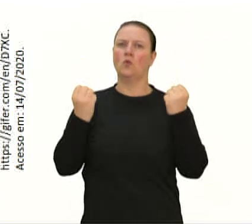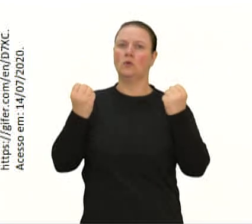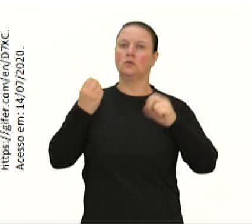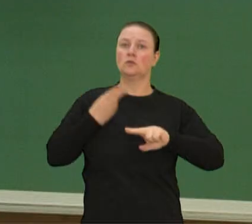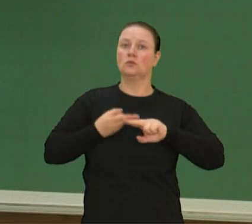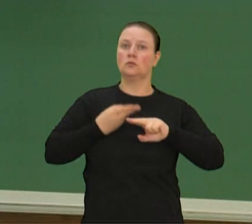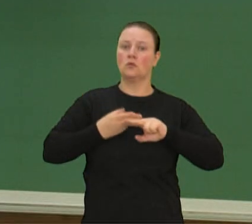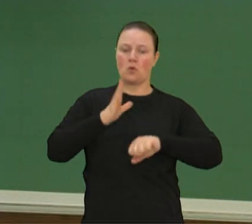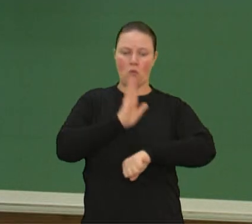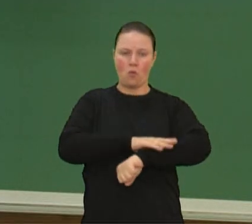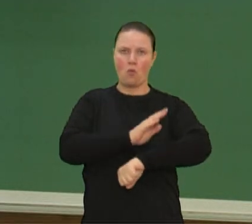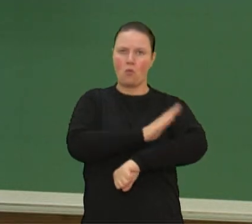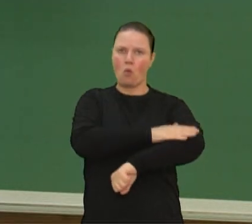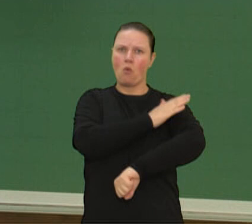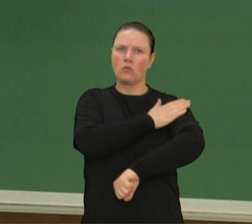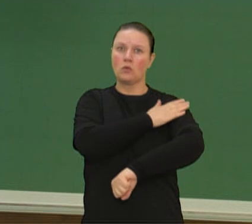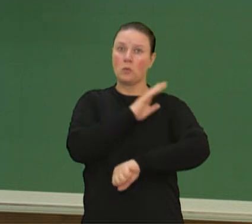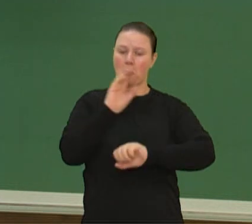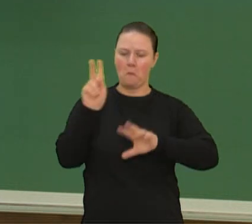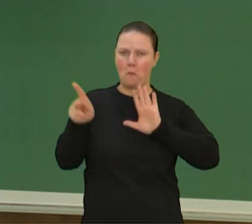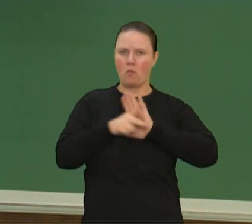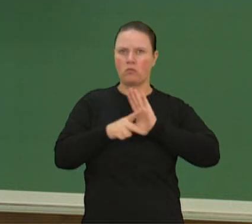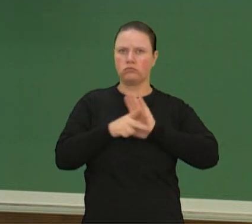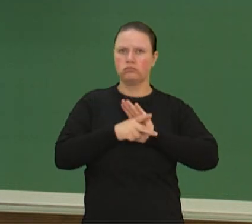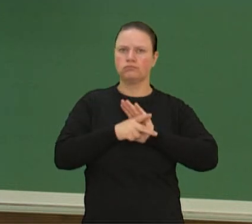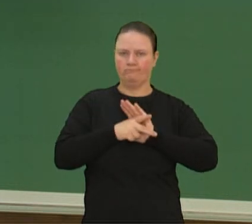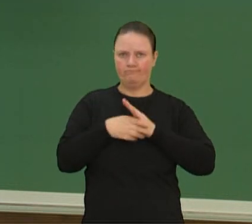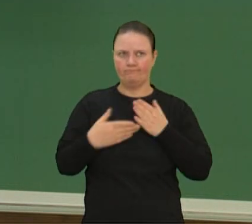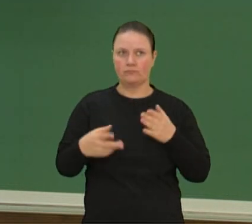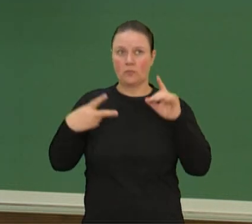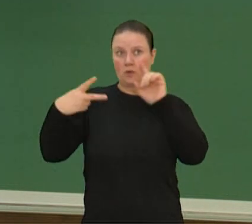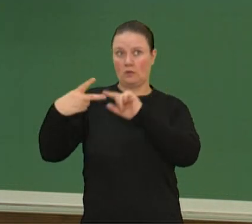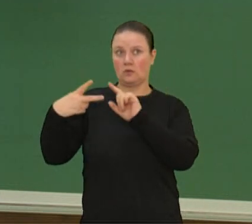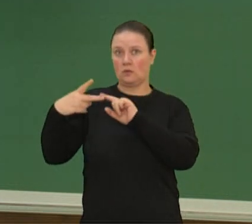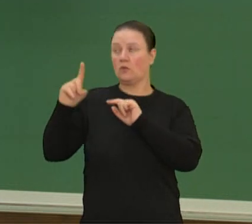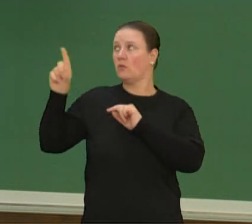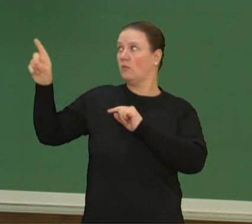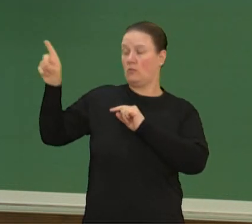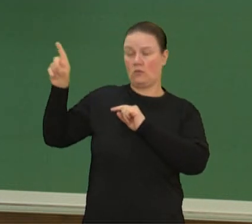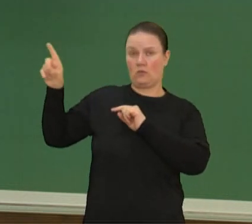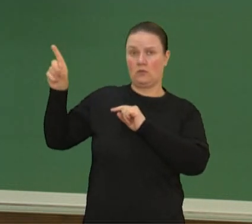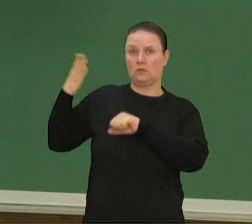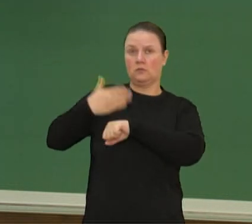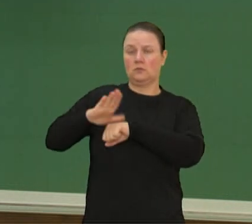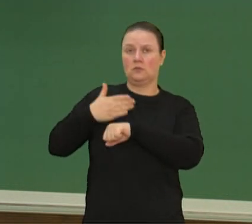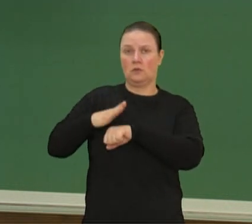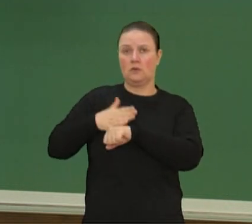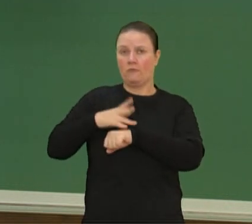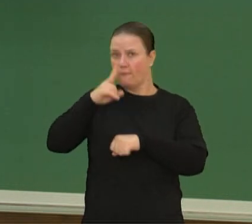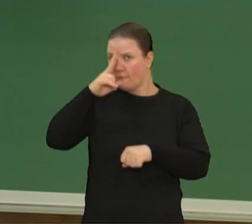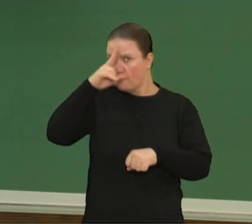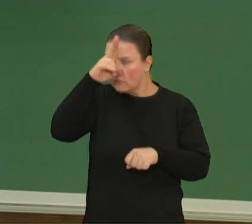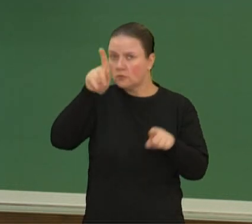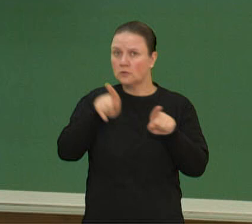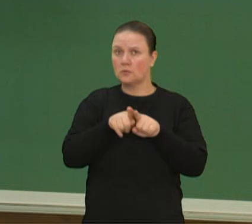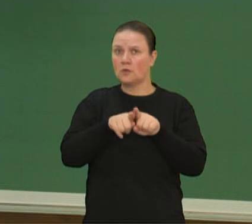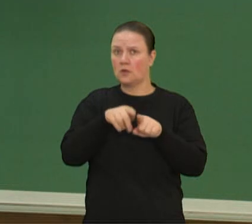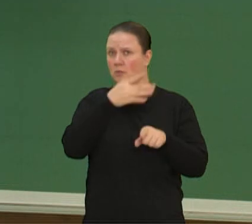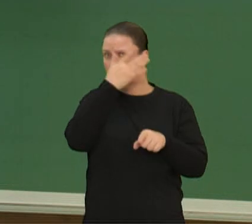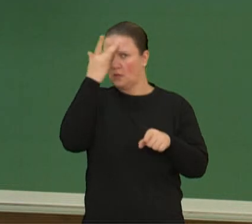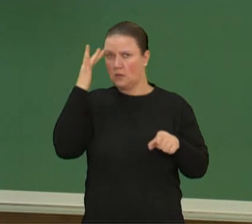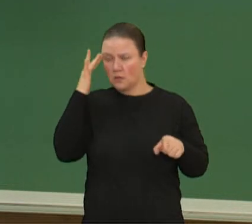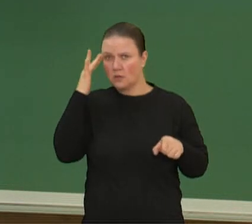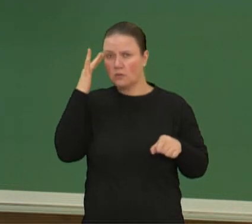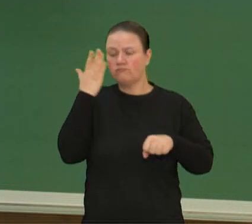massa corporal. Então aí é um treinamento resistido. E aí nós temos também o treinamento de força, no qual a pessoa faz